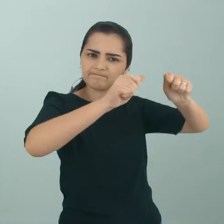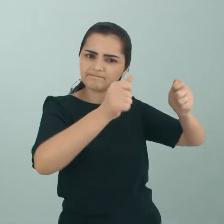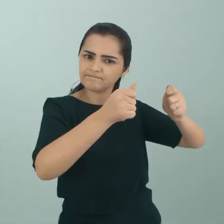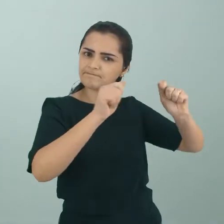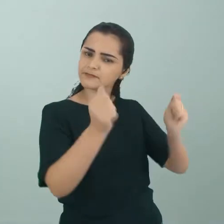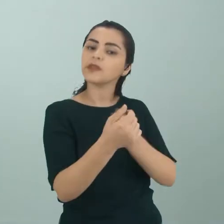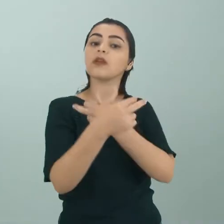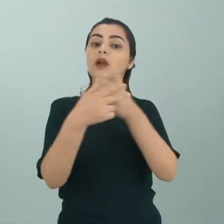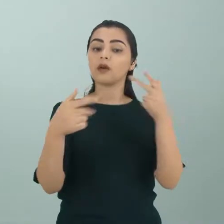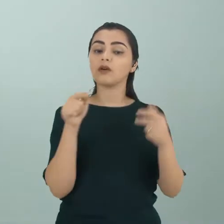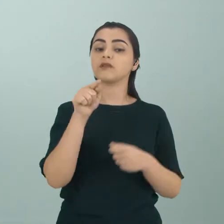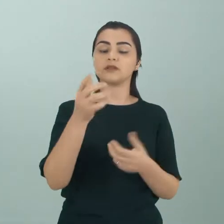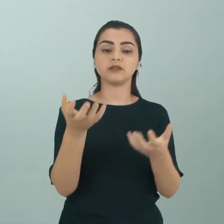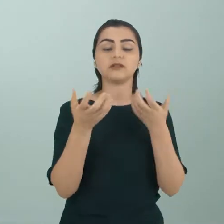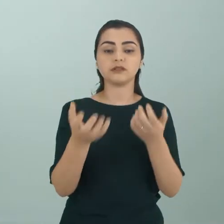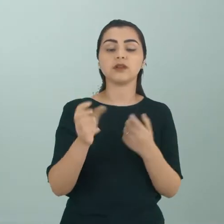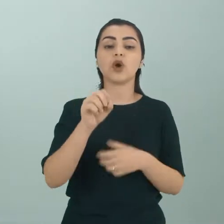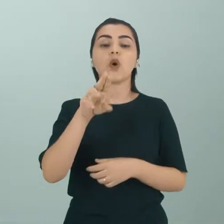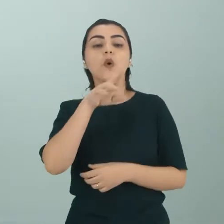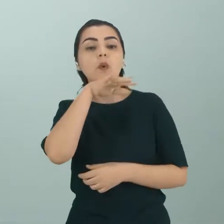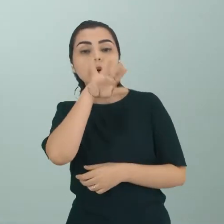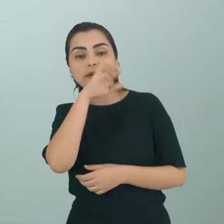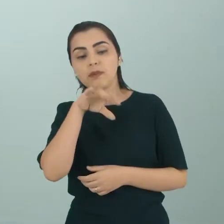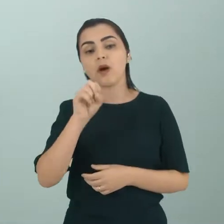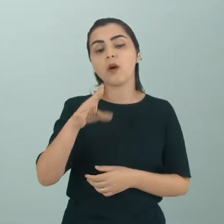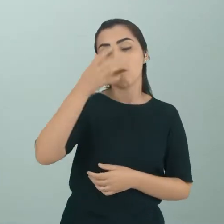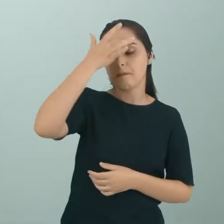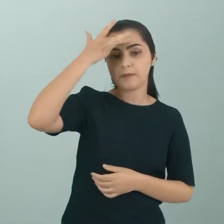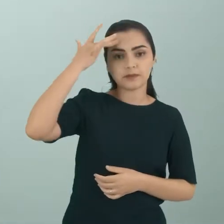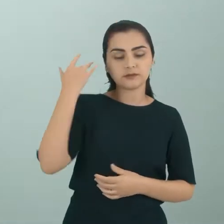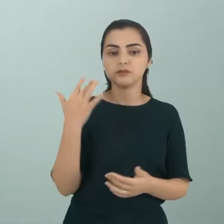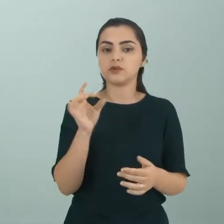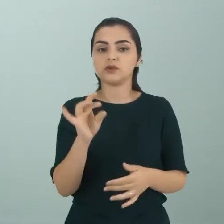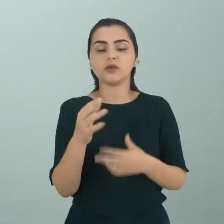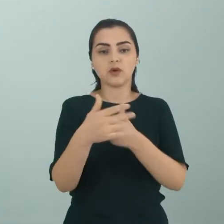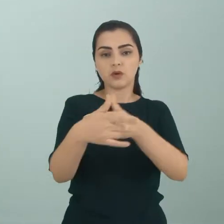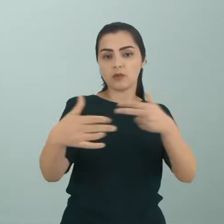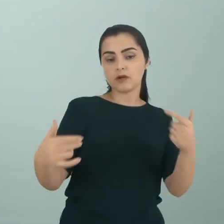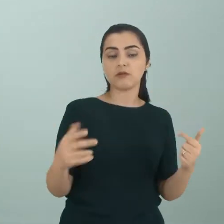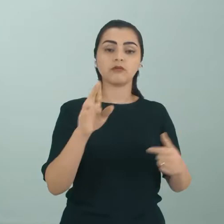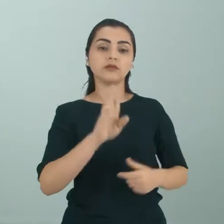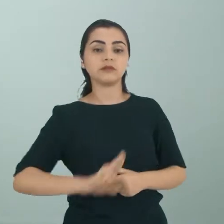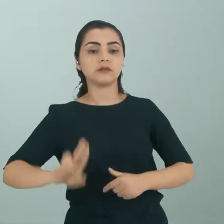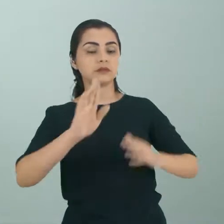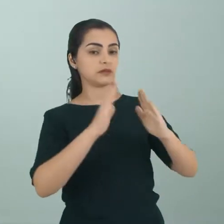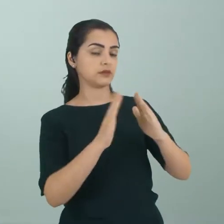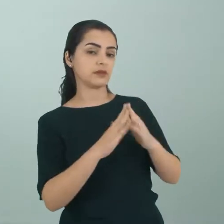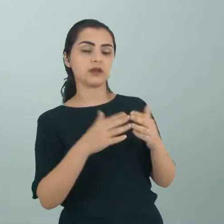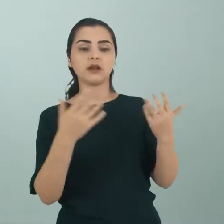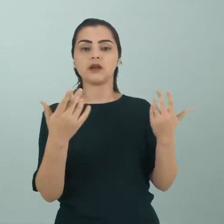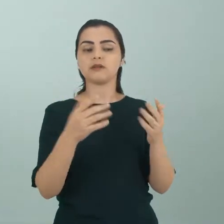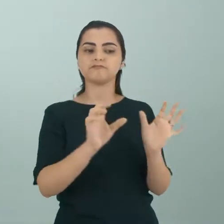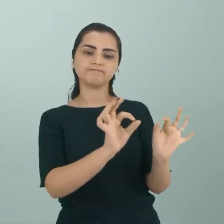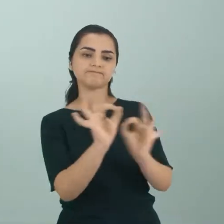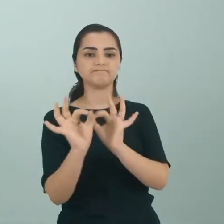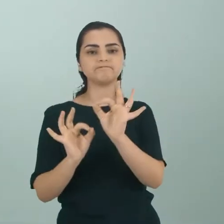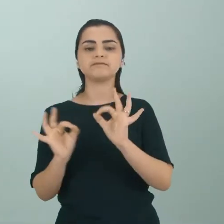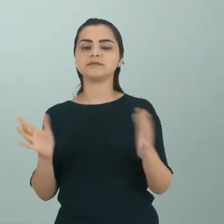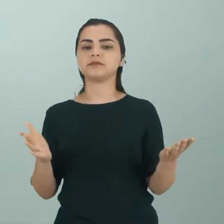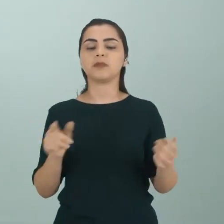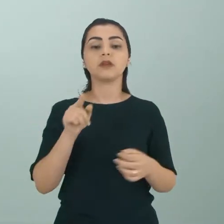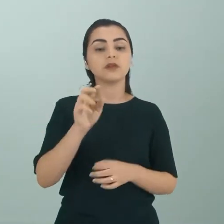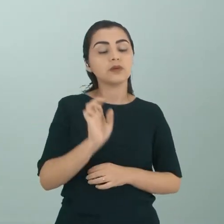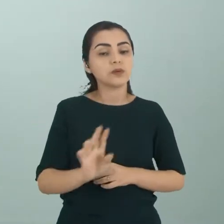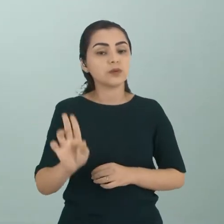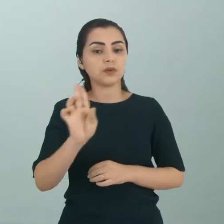que você quiser. Ou é um animal, é uma pessoa, ou é apenas um objeto utilitário ou de enfeite. Então